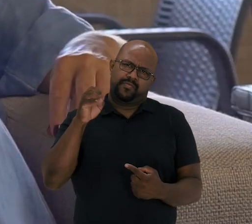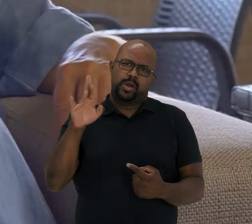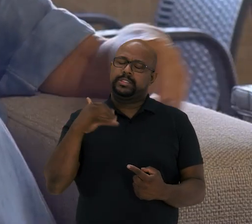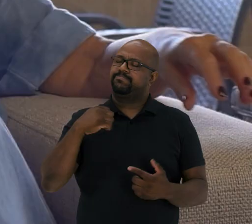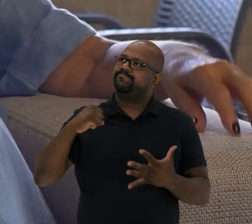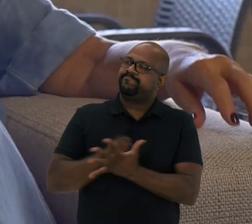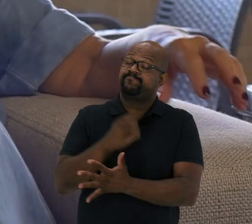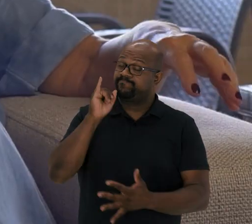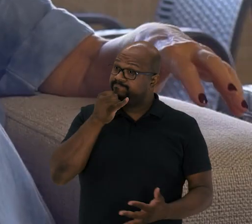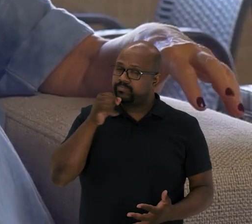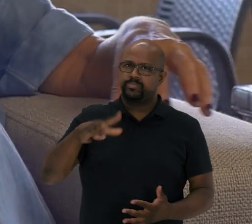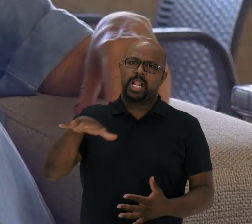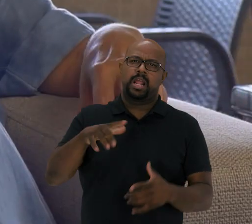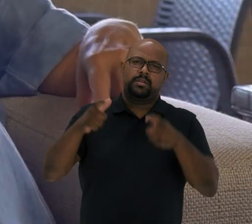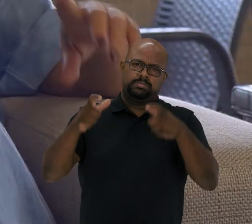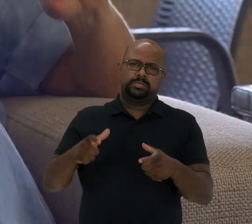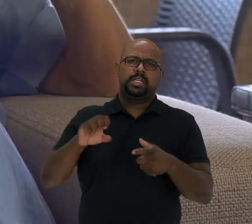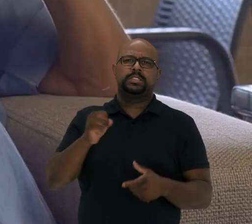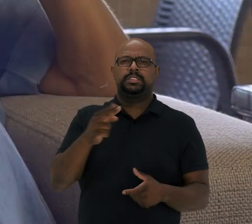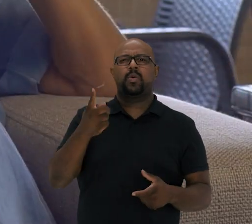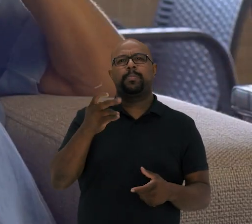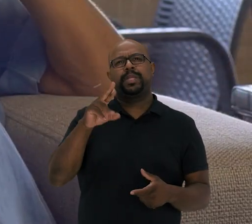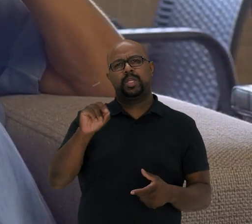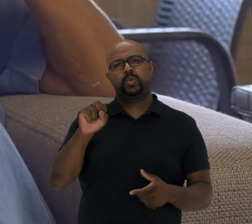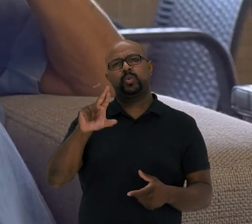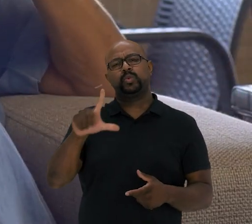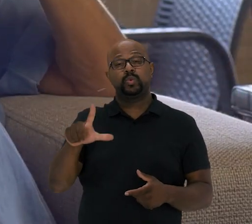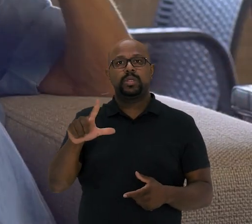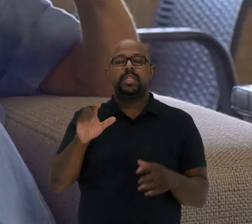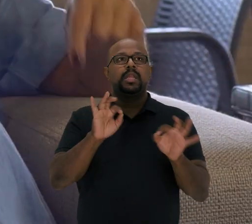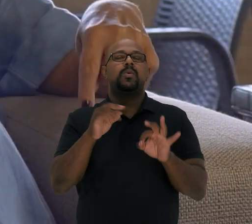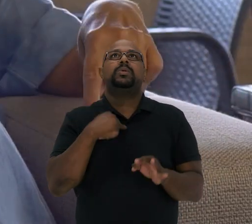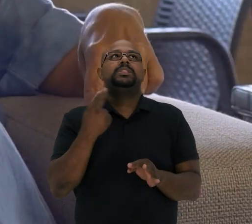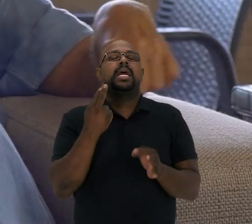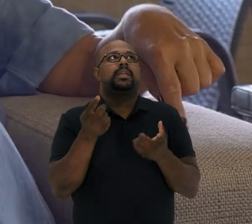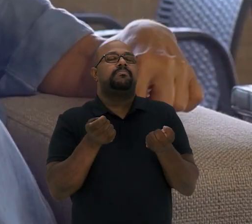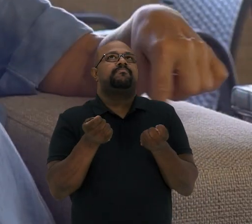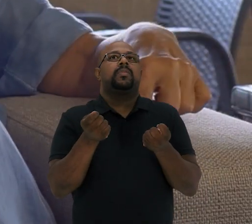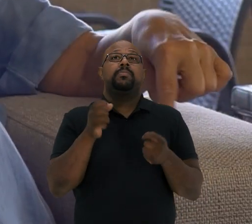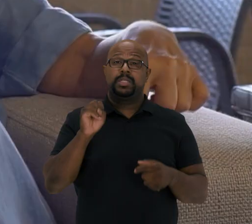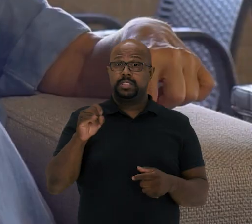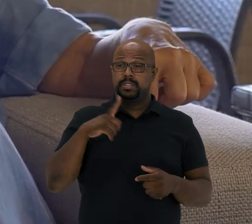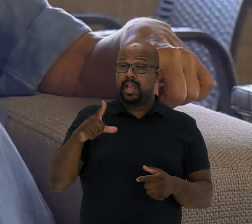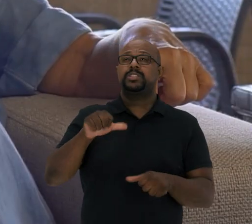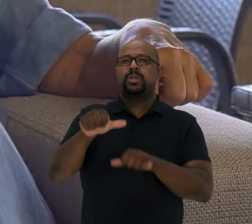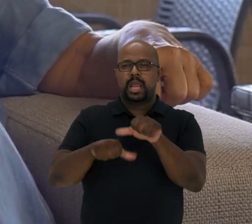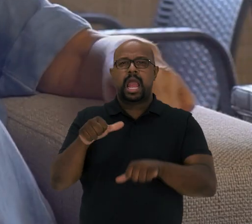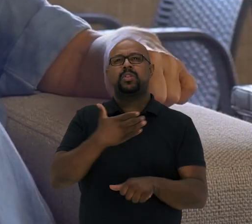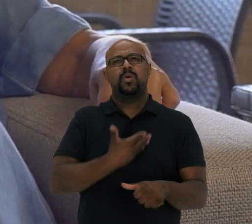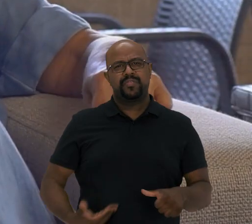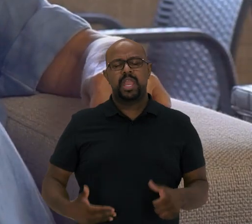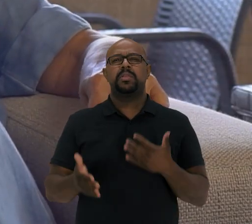uma lástima para São Pedro do Sul, que ninguém consegue medir. Porque mesmo se tivesse trocado o